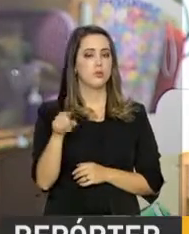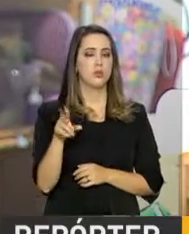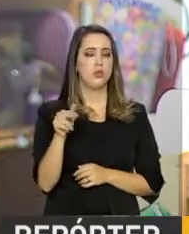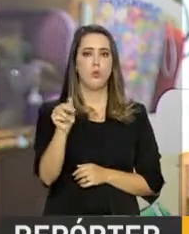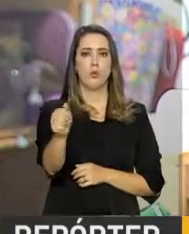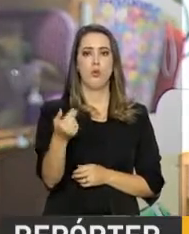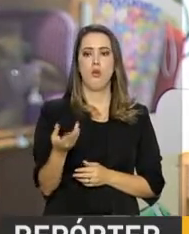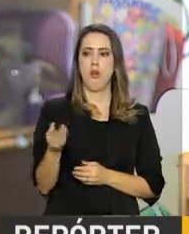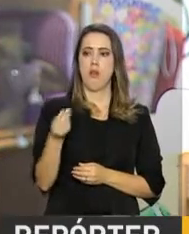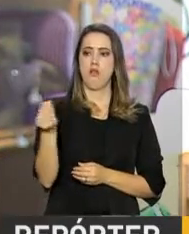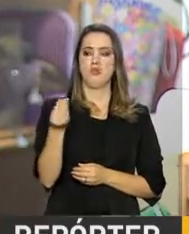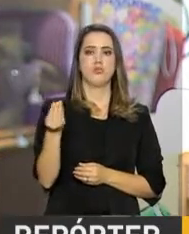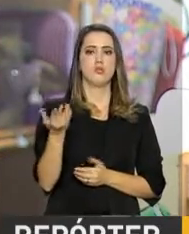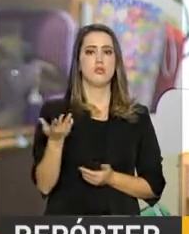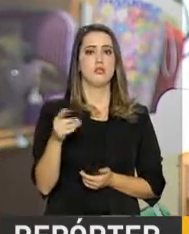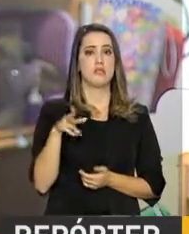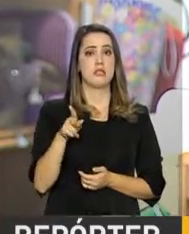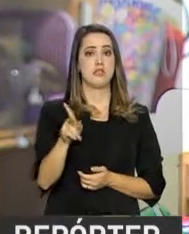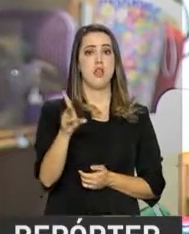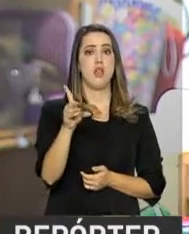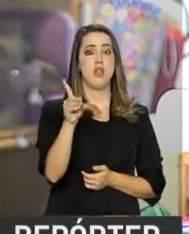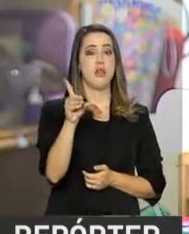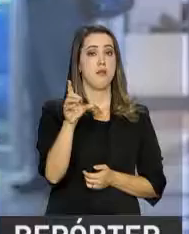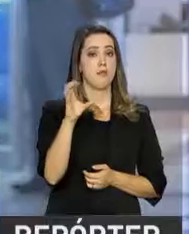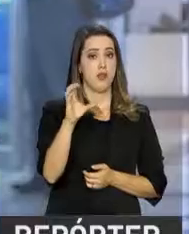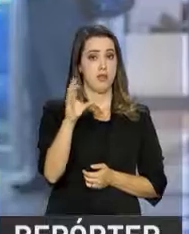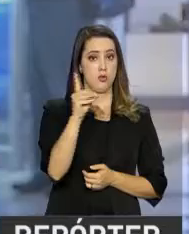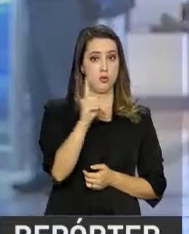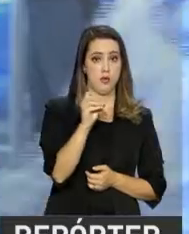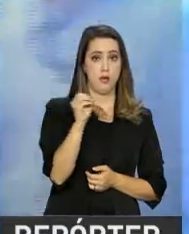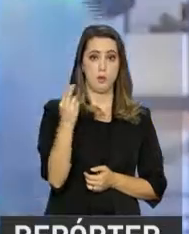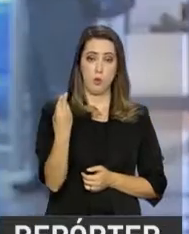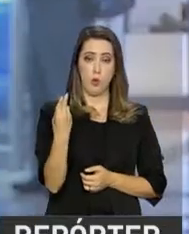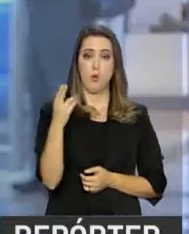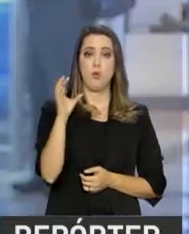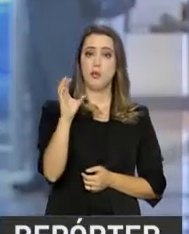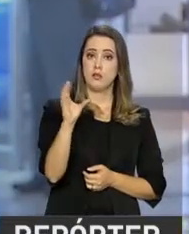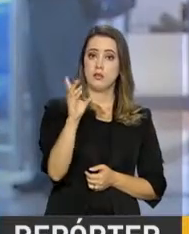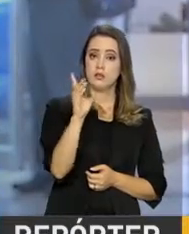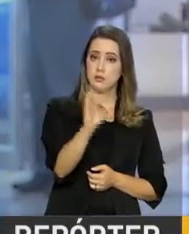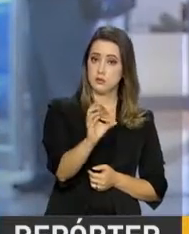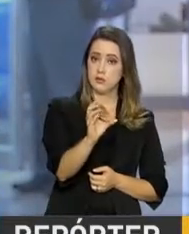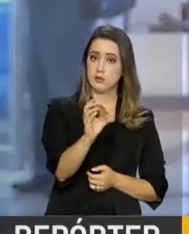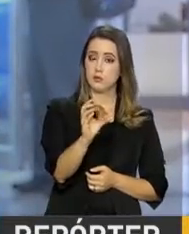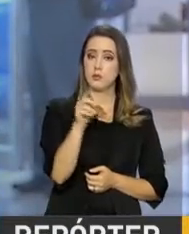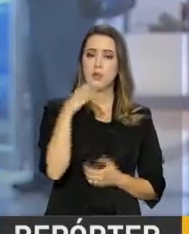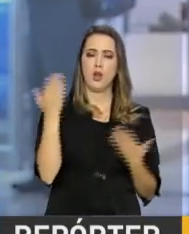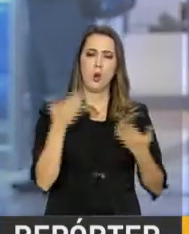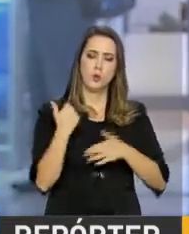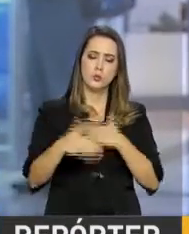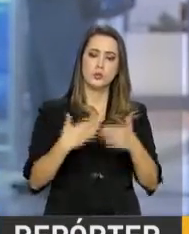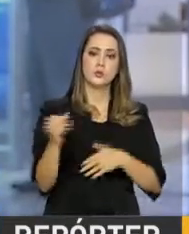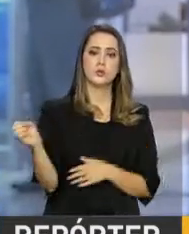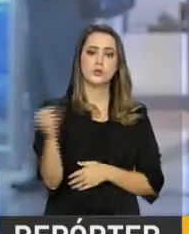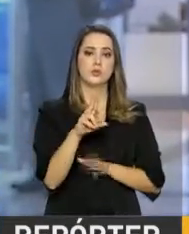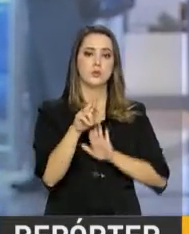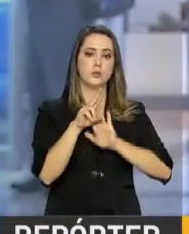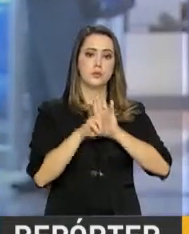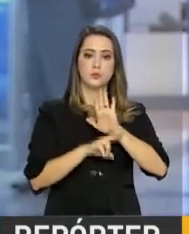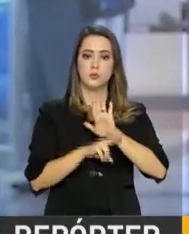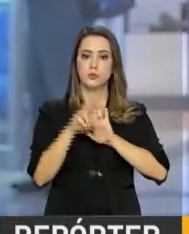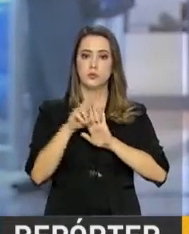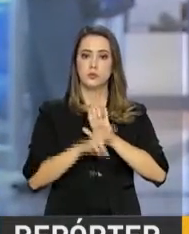está com dinheiro na mão e está sempre com débito ou com crédito agora esta tendência do mercado passa a ter uma nova regulamentação